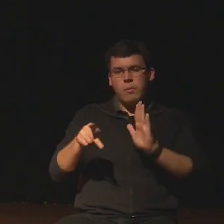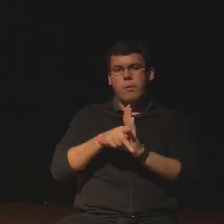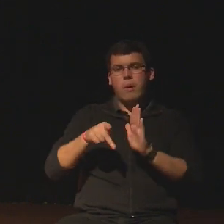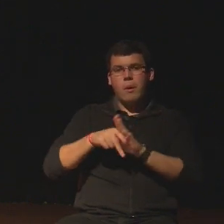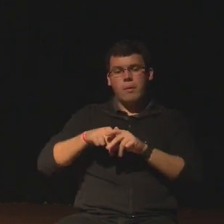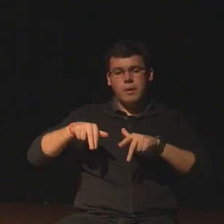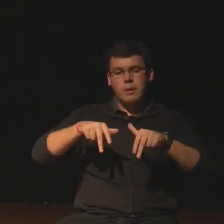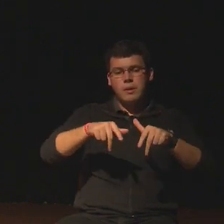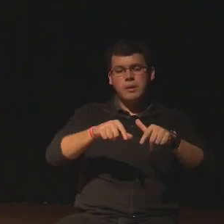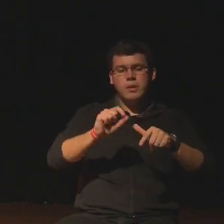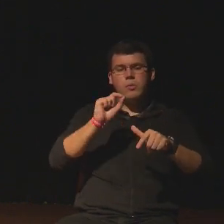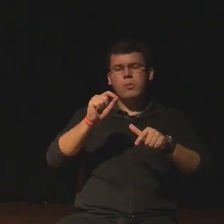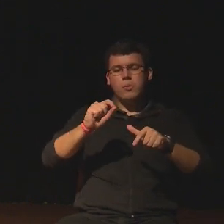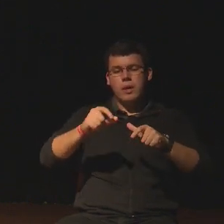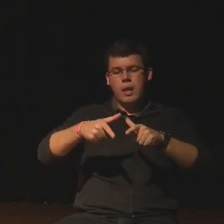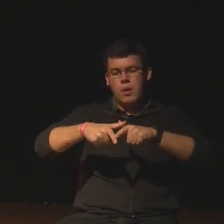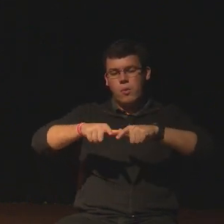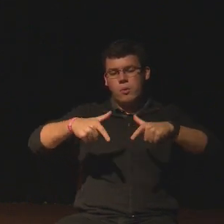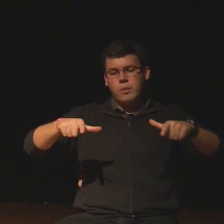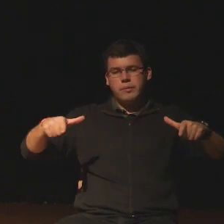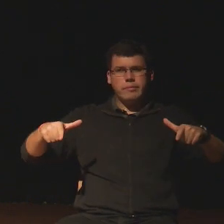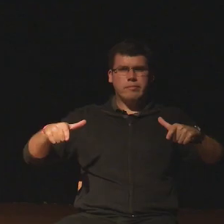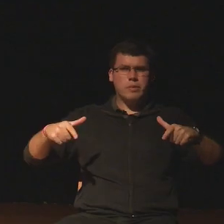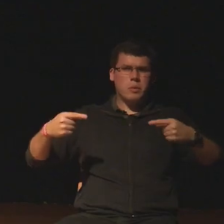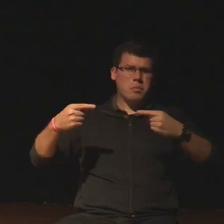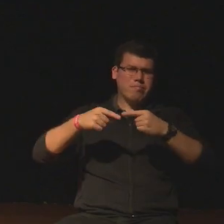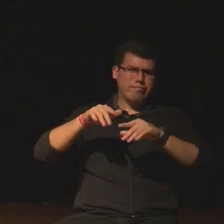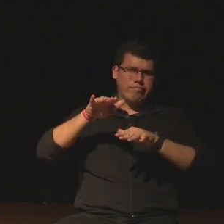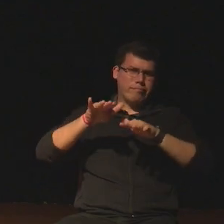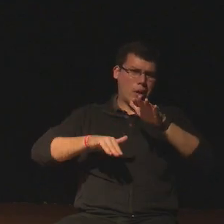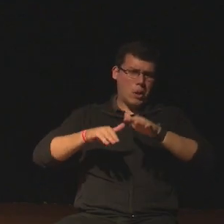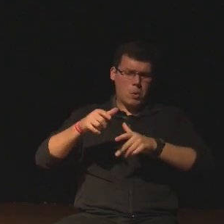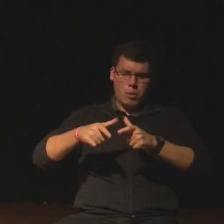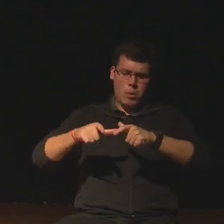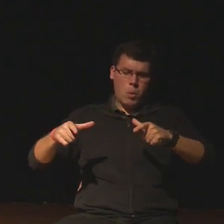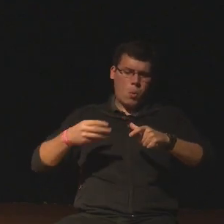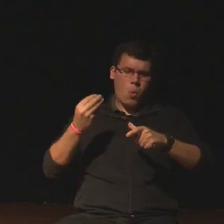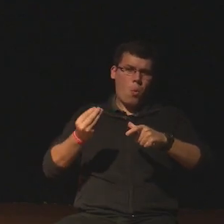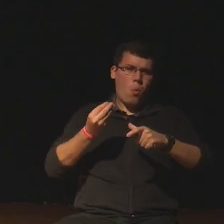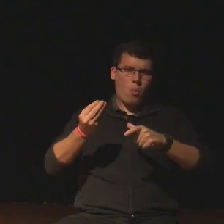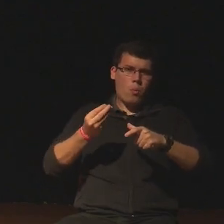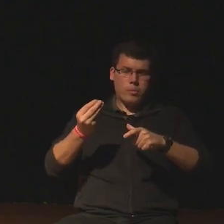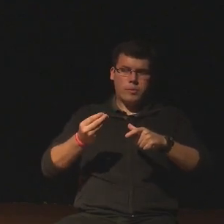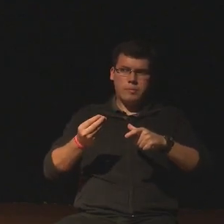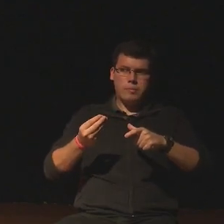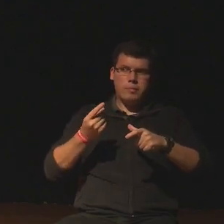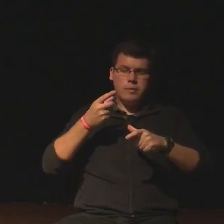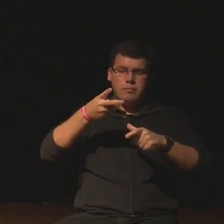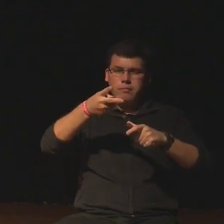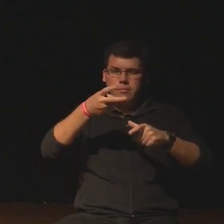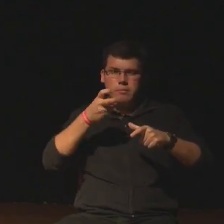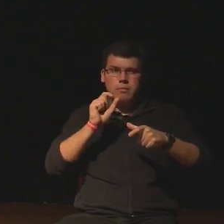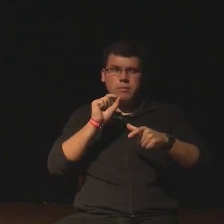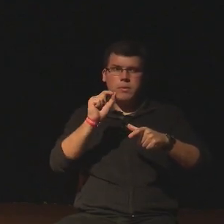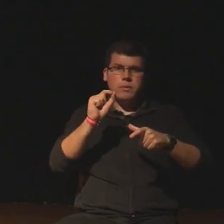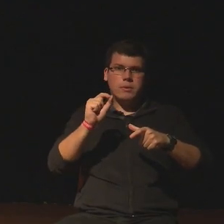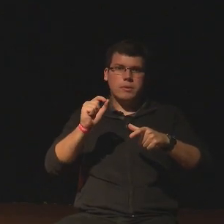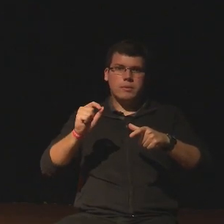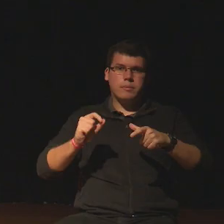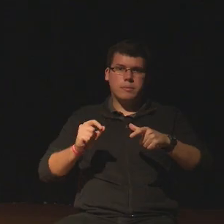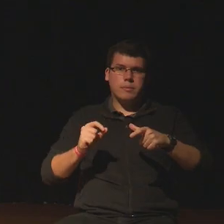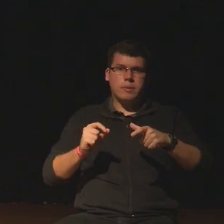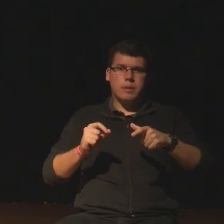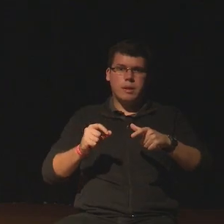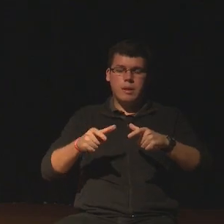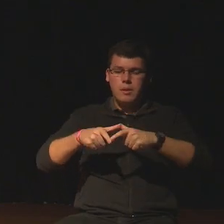de calçada, é mais ou menos a média da calçada. E aqui a gente pode perceber que, basicamente, as calçadas